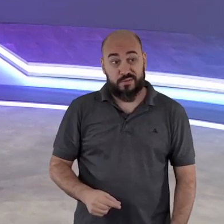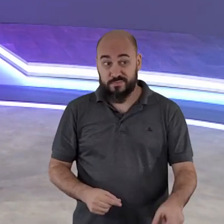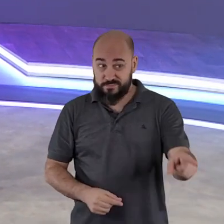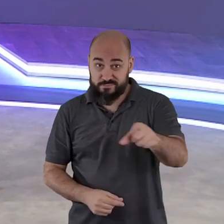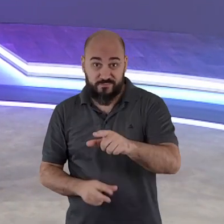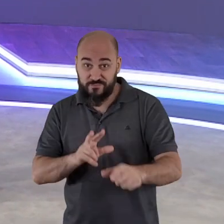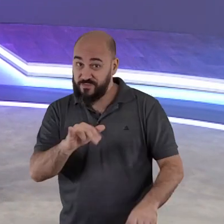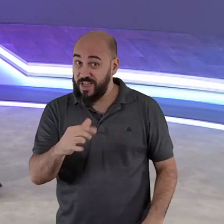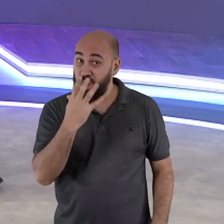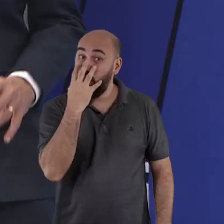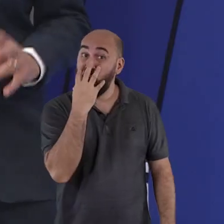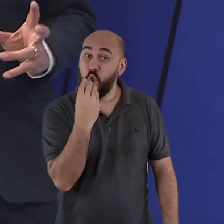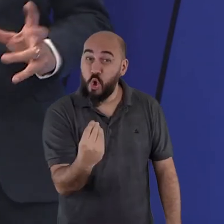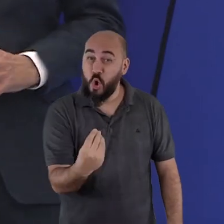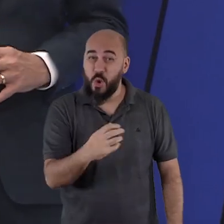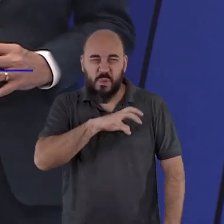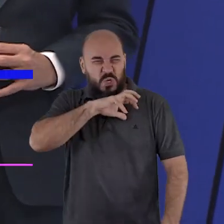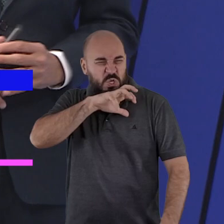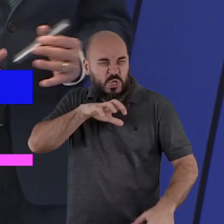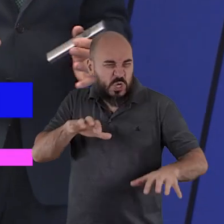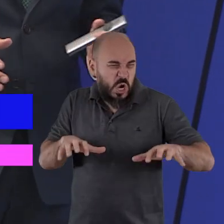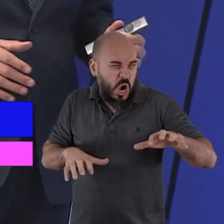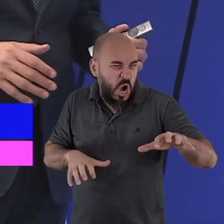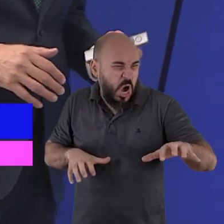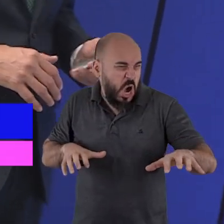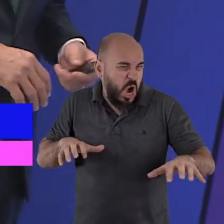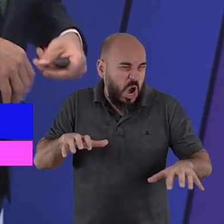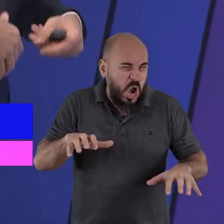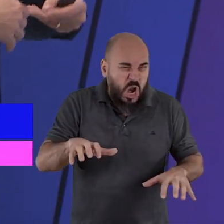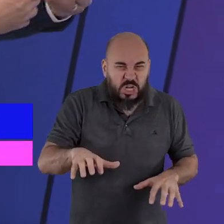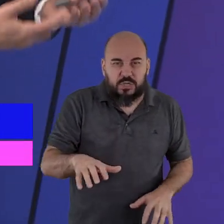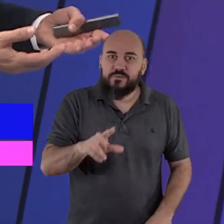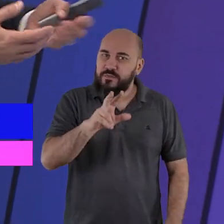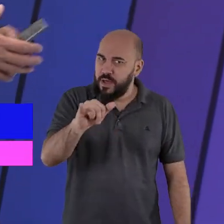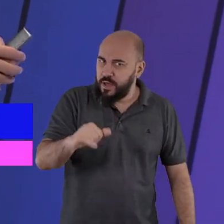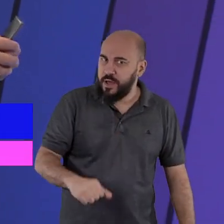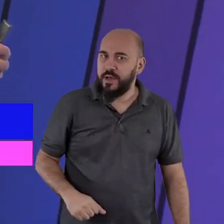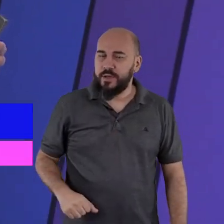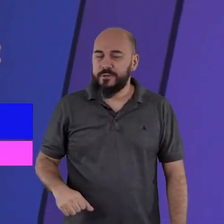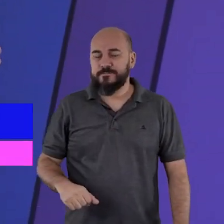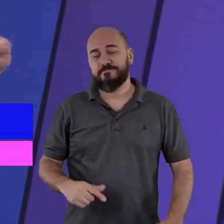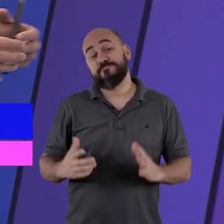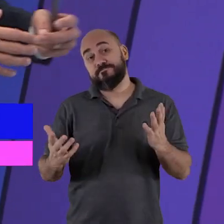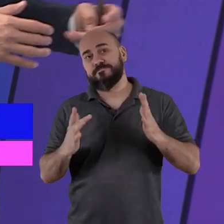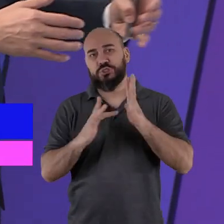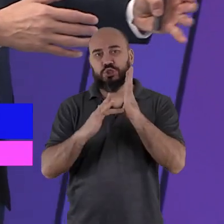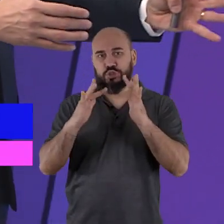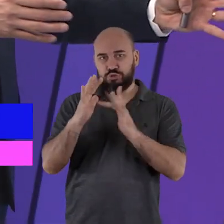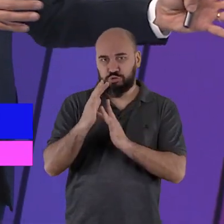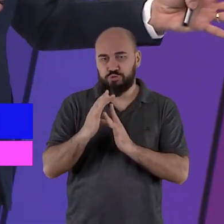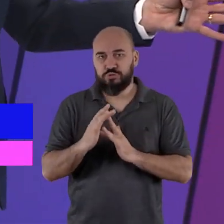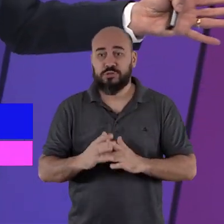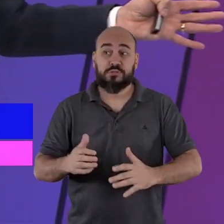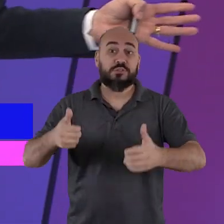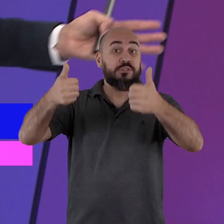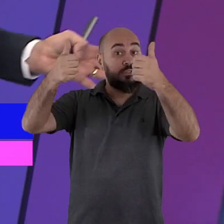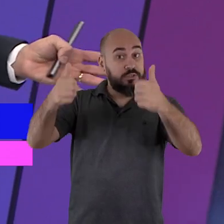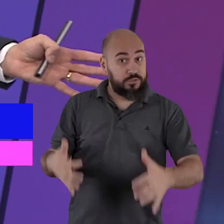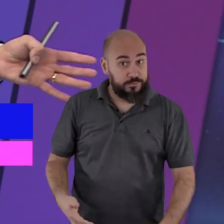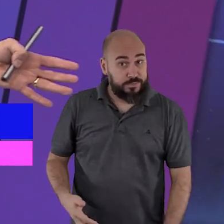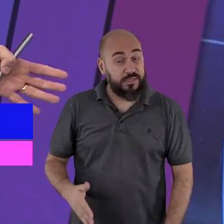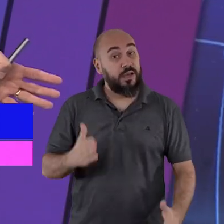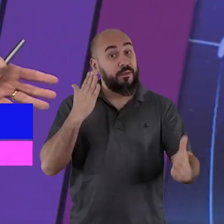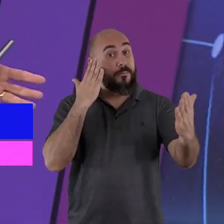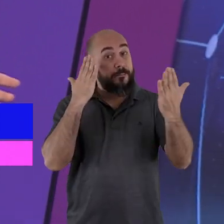vorazes. Jesus Cristo usa uma analogia quando ele se refere ao seu